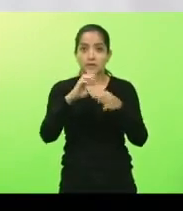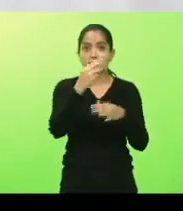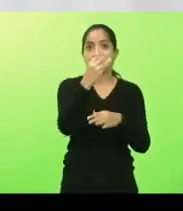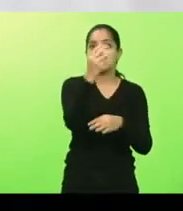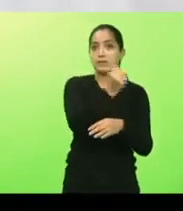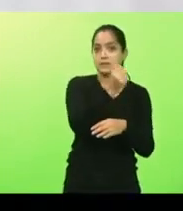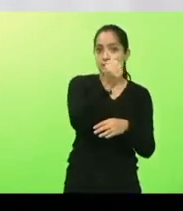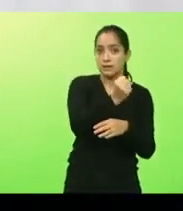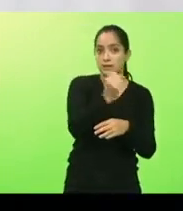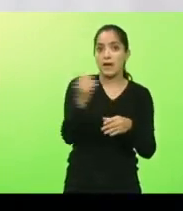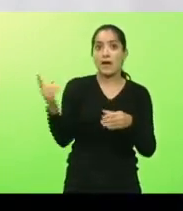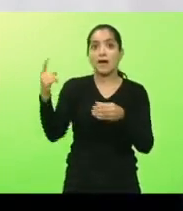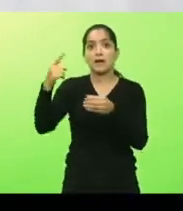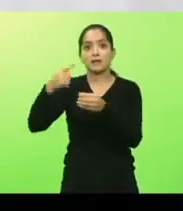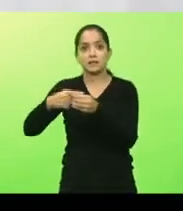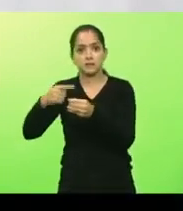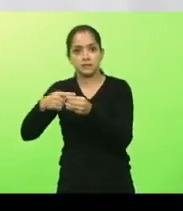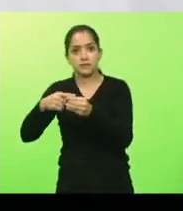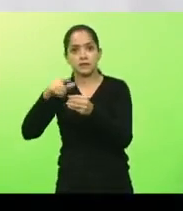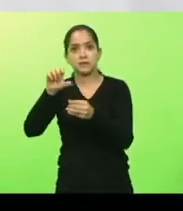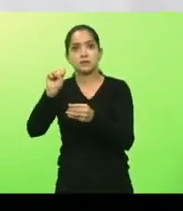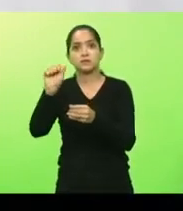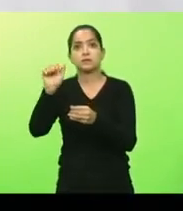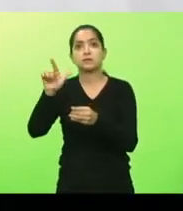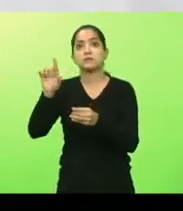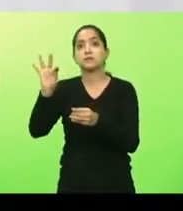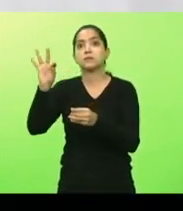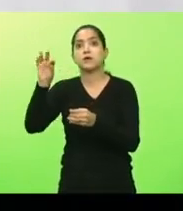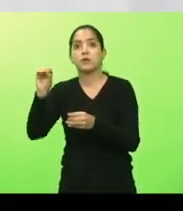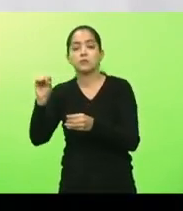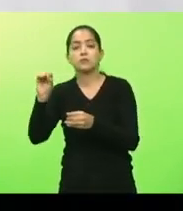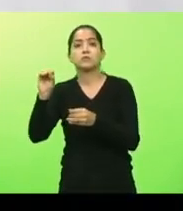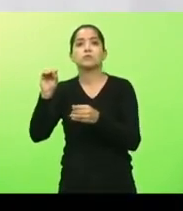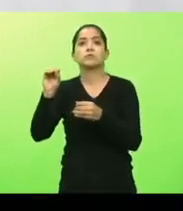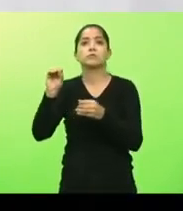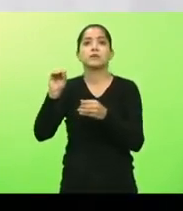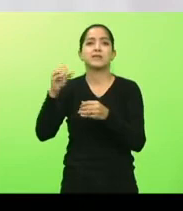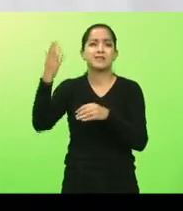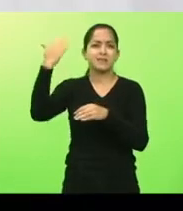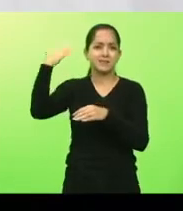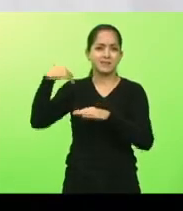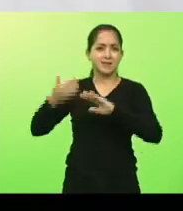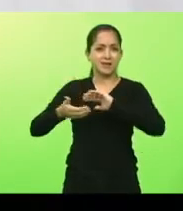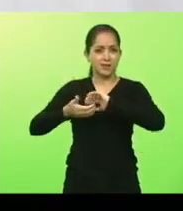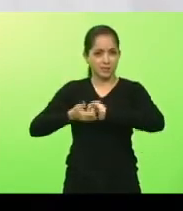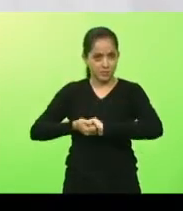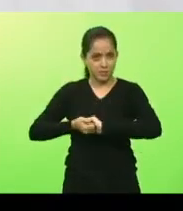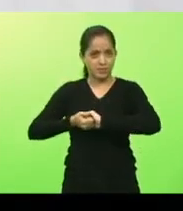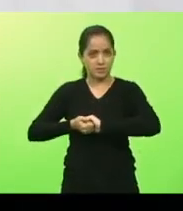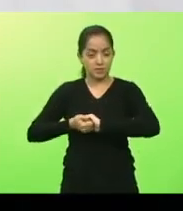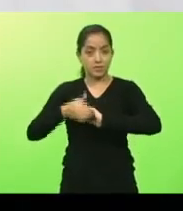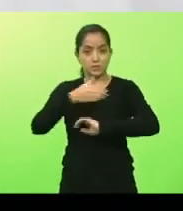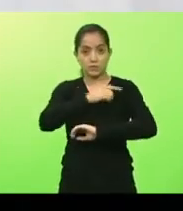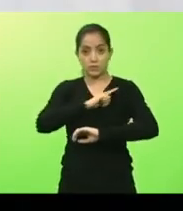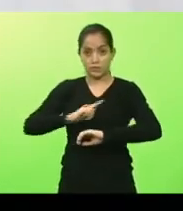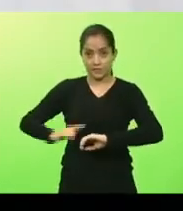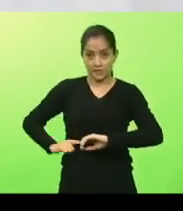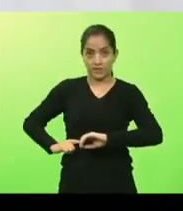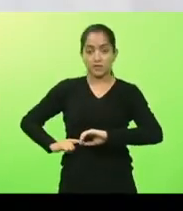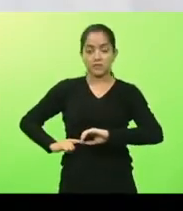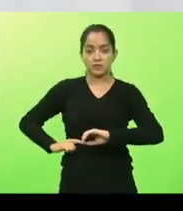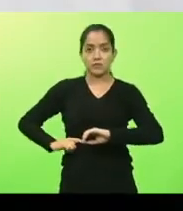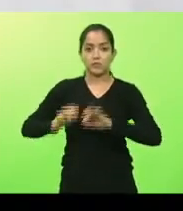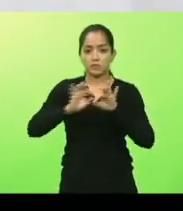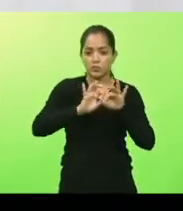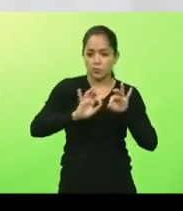a Salto Veloso, que é uma promessa desde a época do governador Luiz Henrique, tem um projeto e é 14 quilômetros